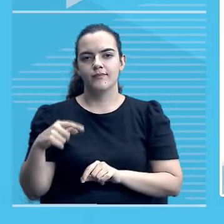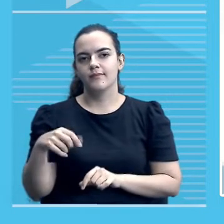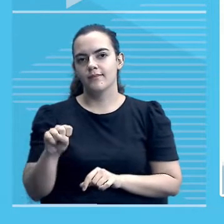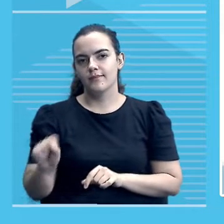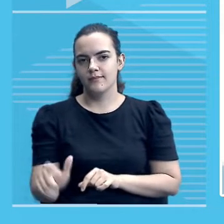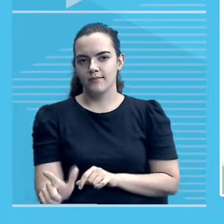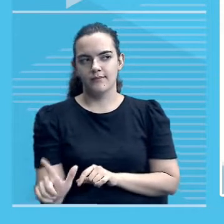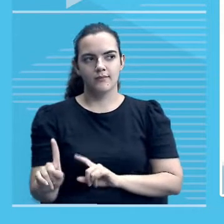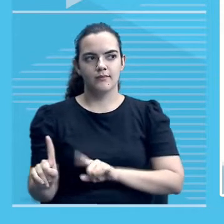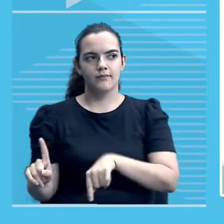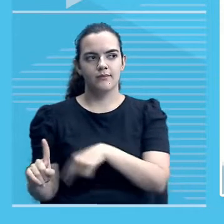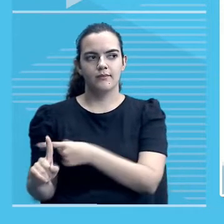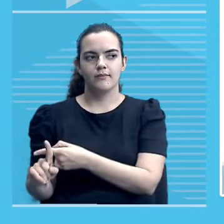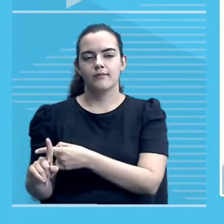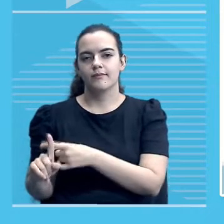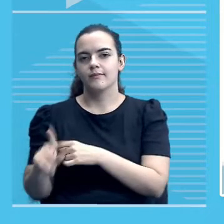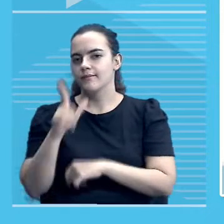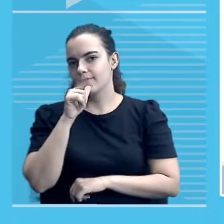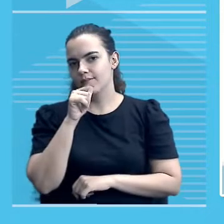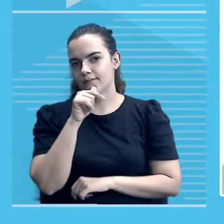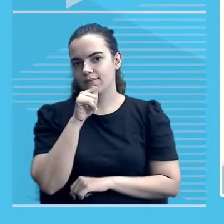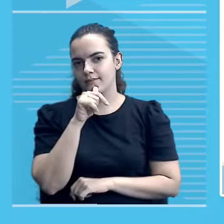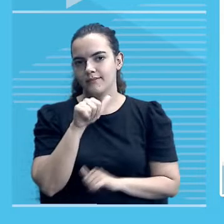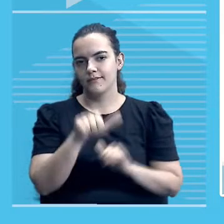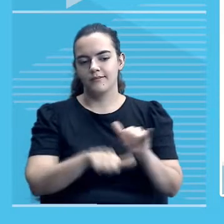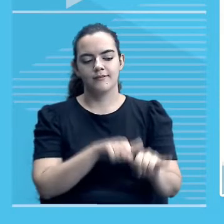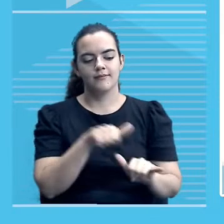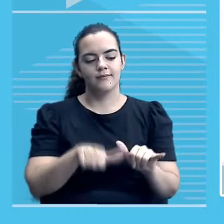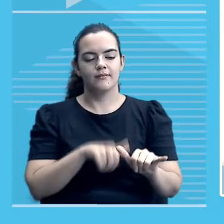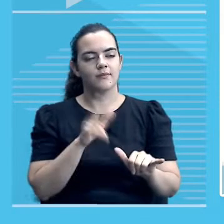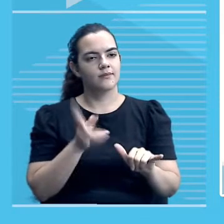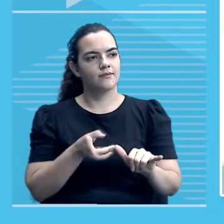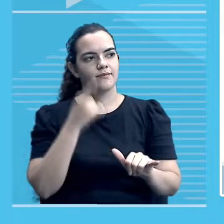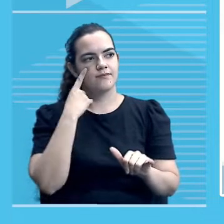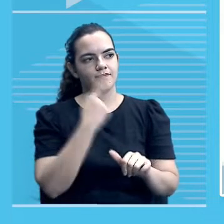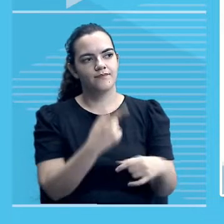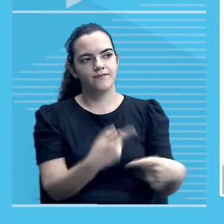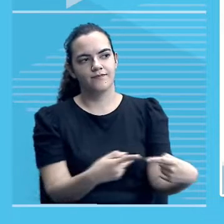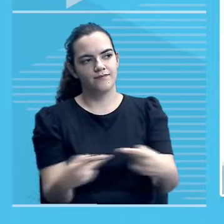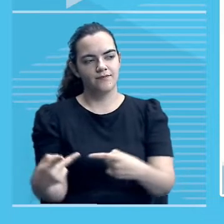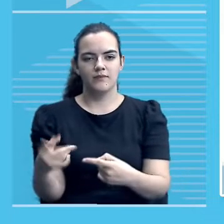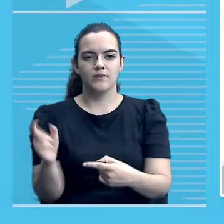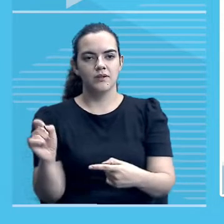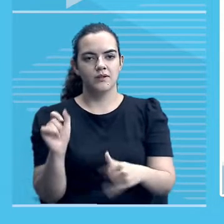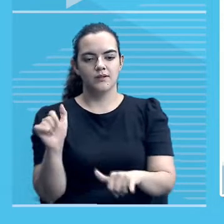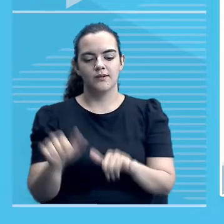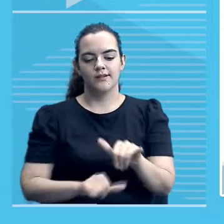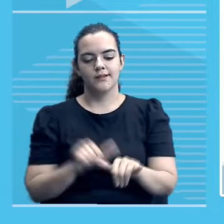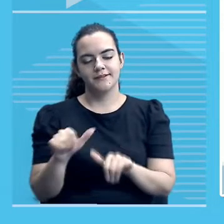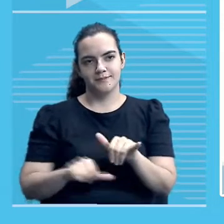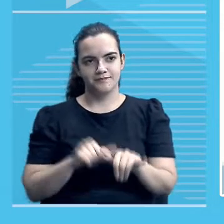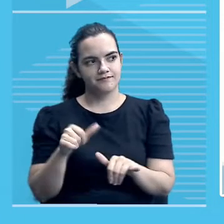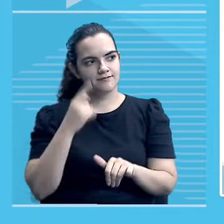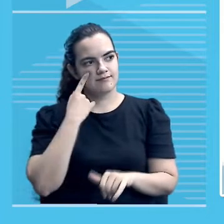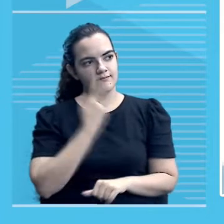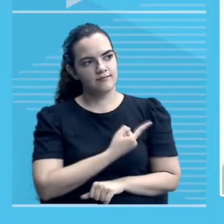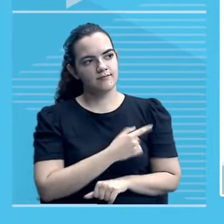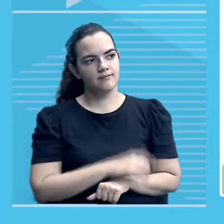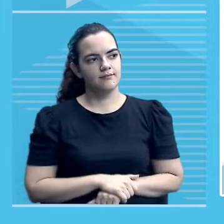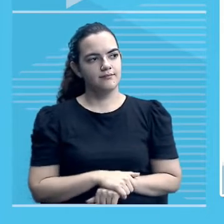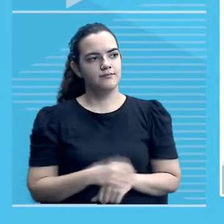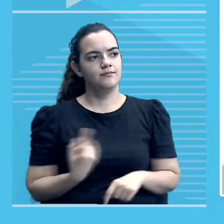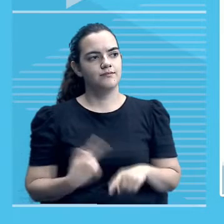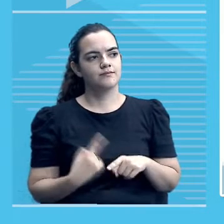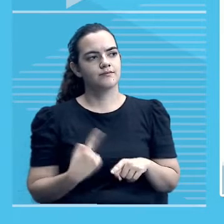base pode ser total ou parcial. Total quando não só o hidrogênio do ácido, quanto a hidroxila da base